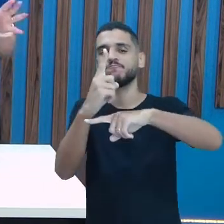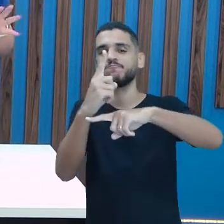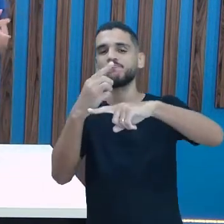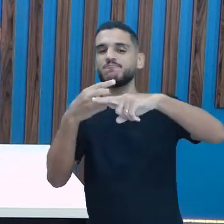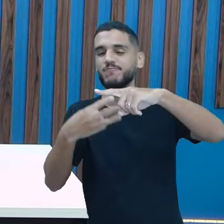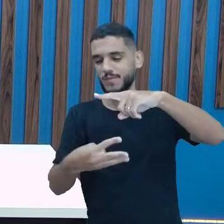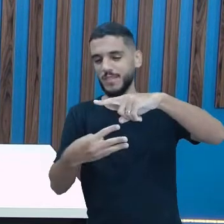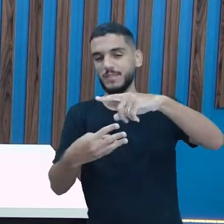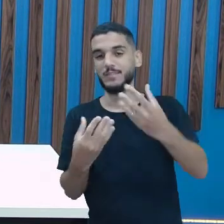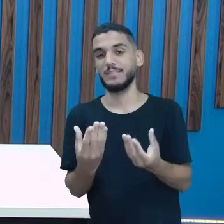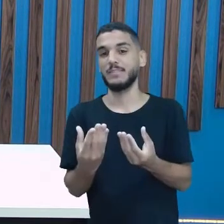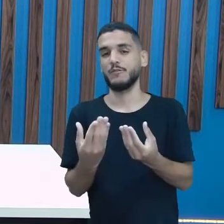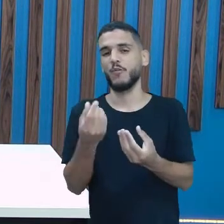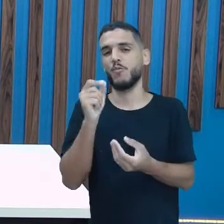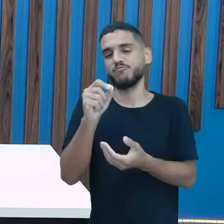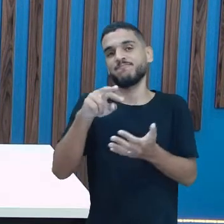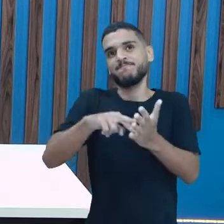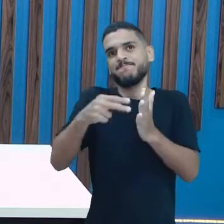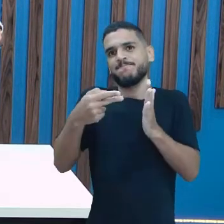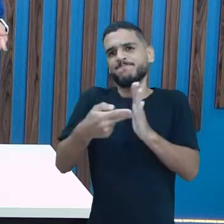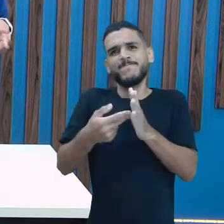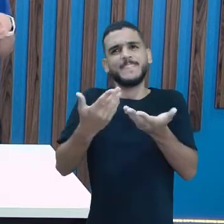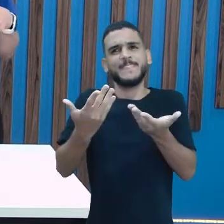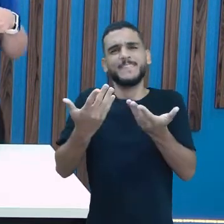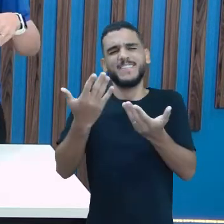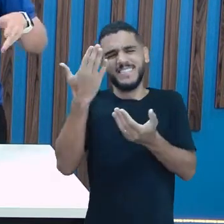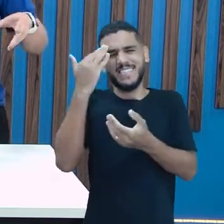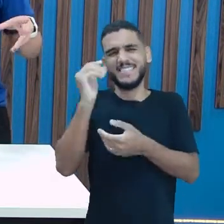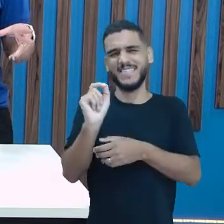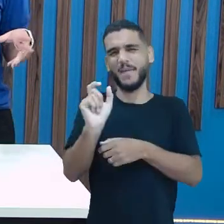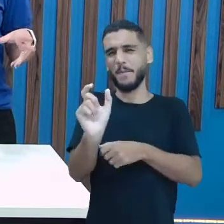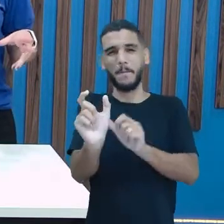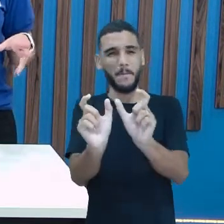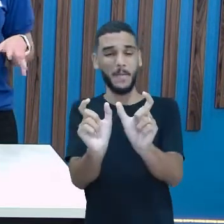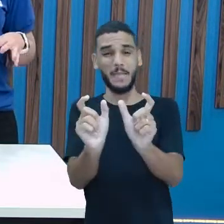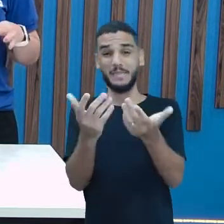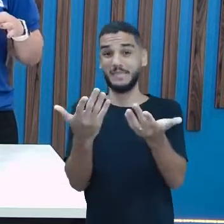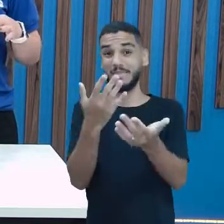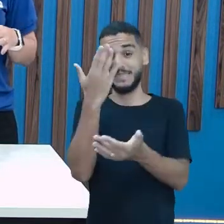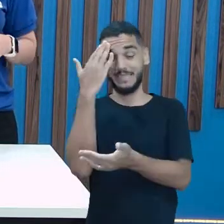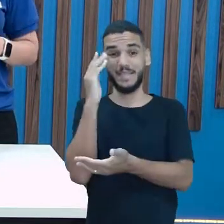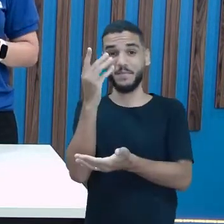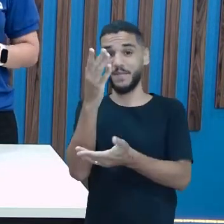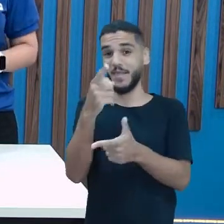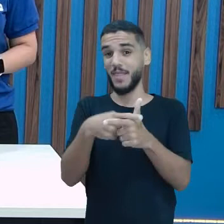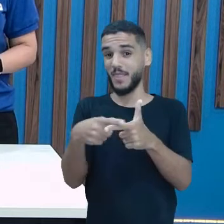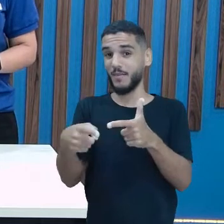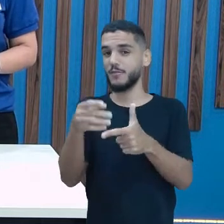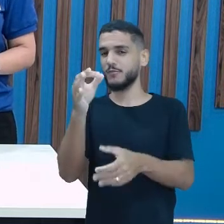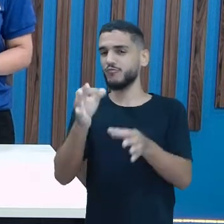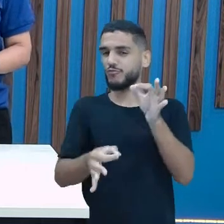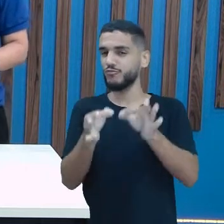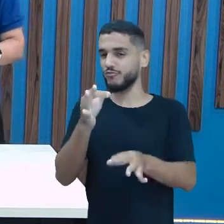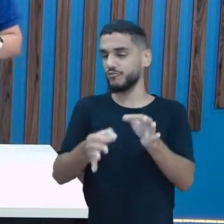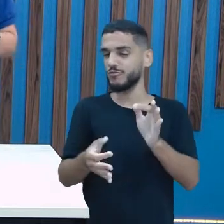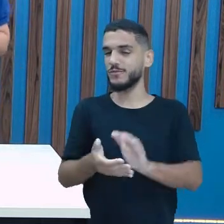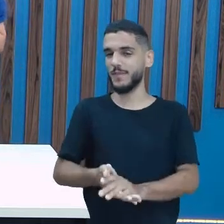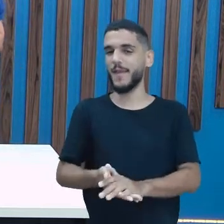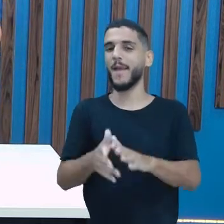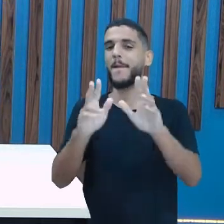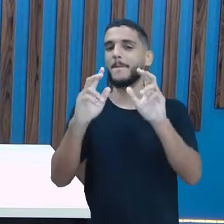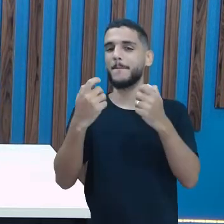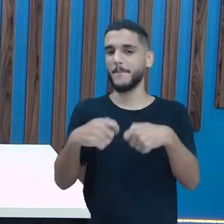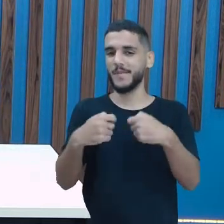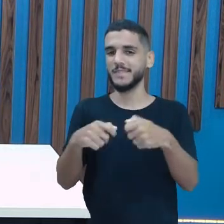aprendeu aí o que é metade, o que é terça parte? Como é que a gente faz essa divisão para ser uma divisão justa? Então fica